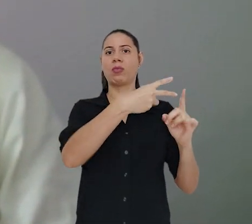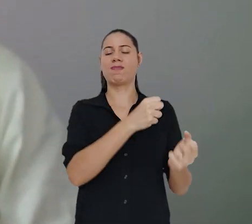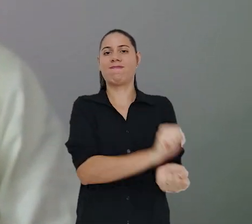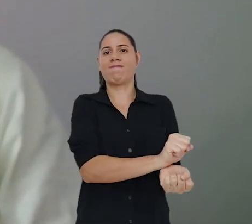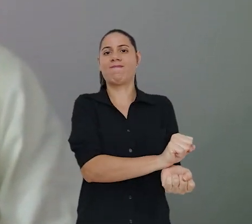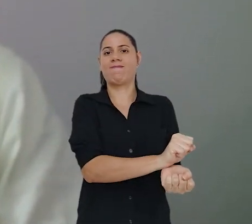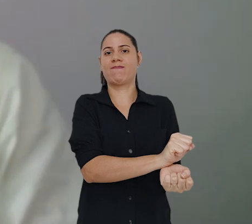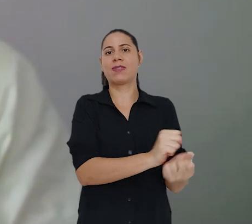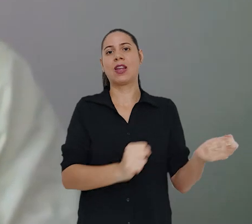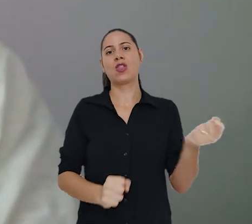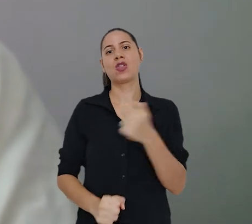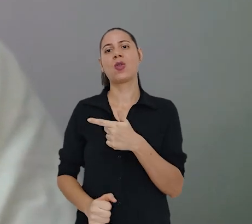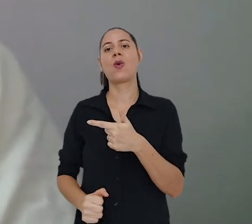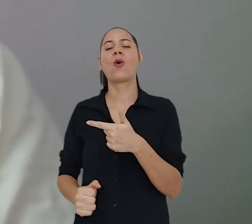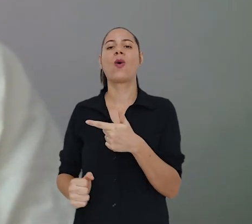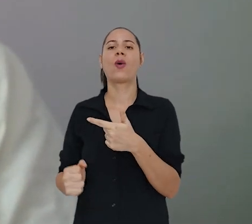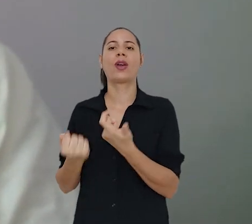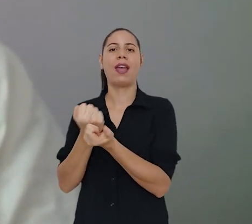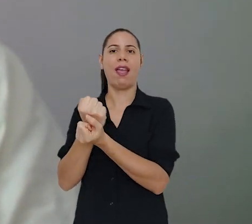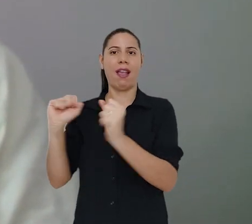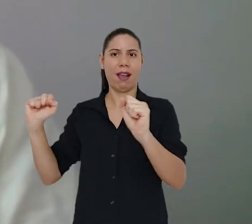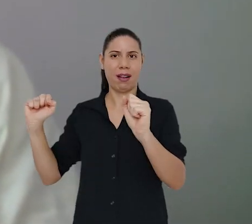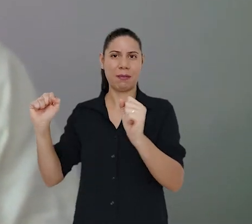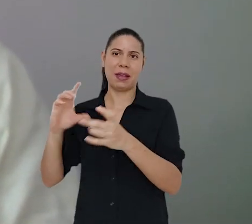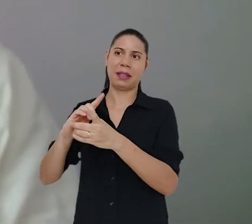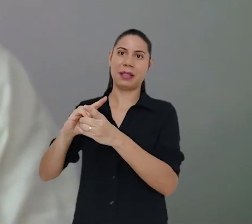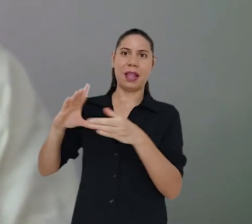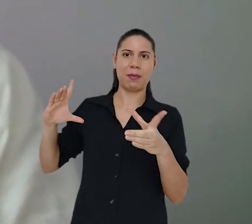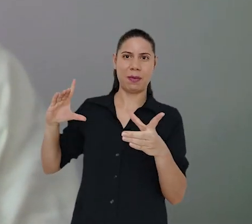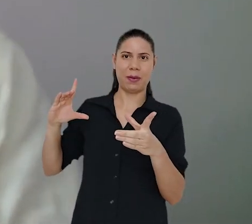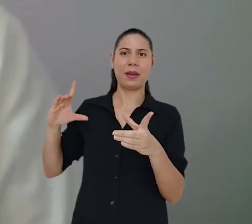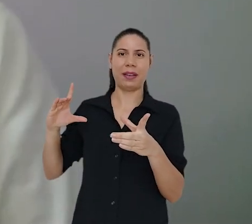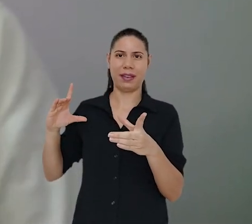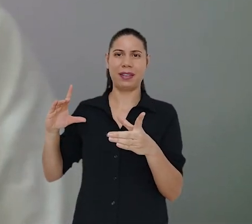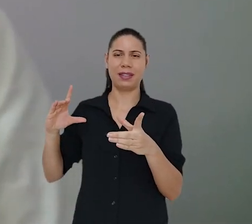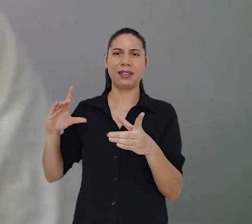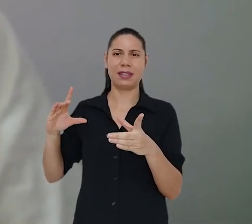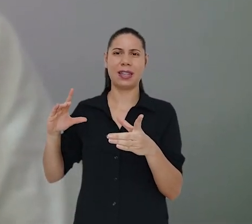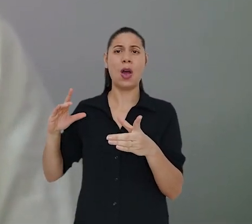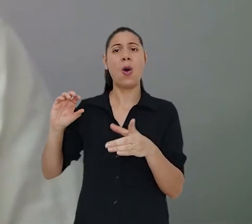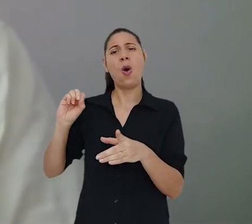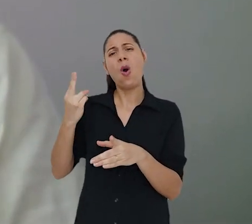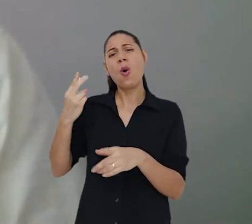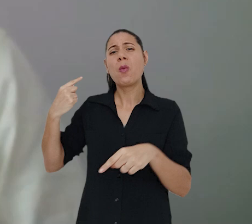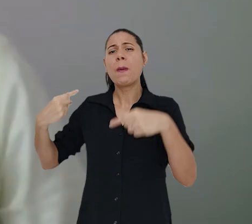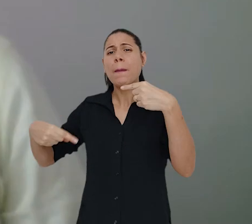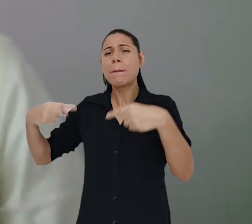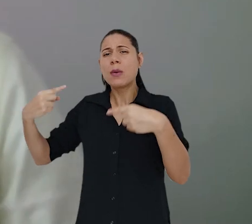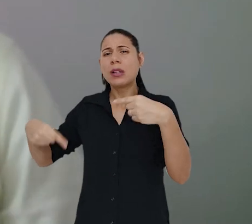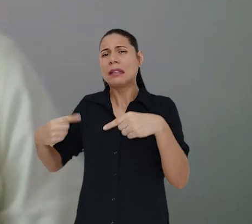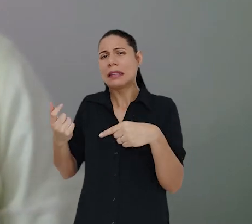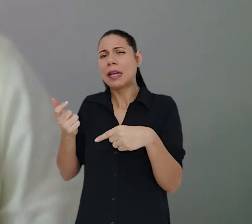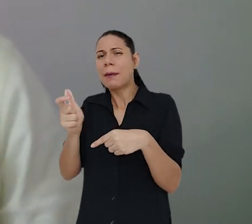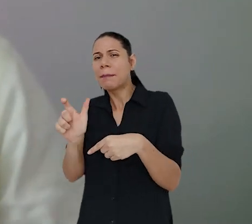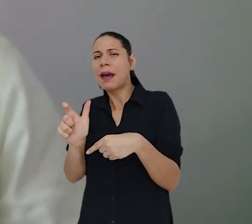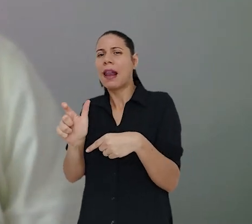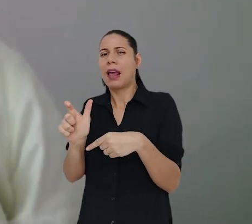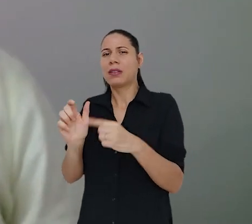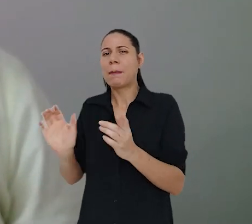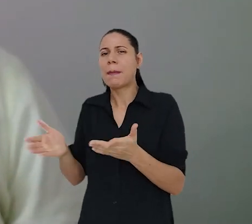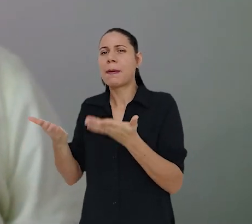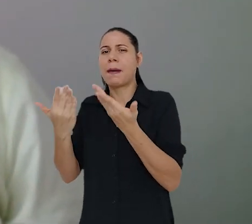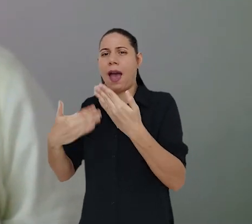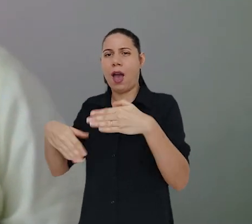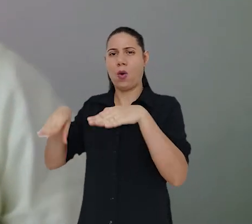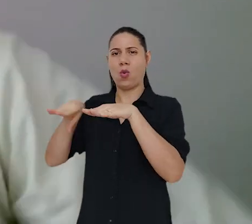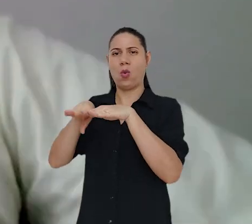né, de escravidão do que de democracia, de pelo menos uma política, na palavra, né, uma promoção